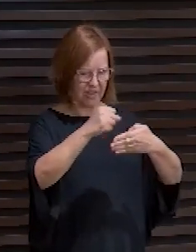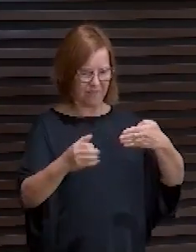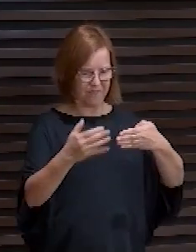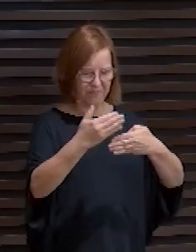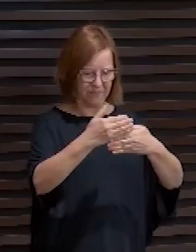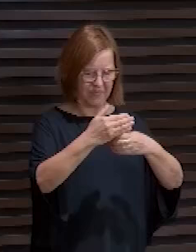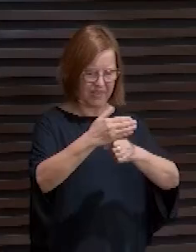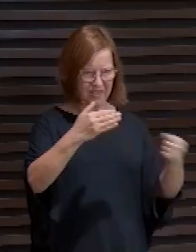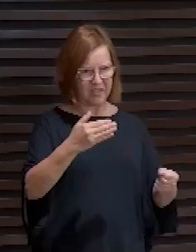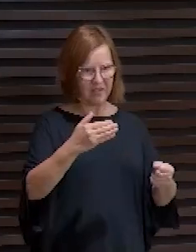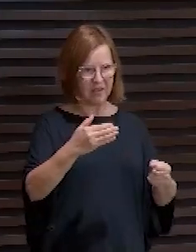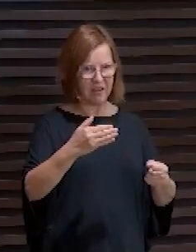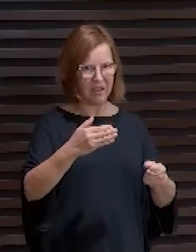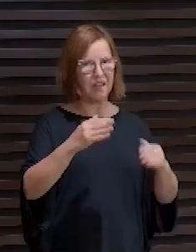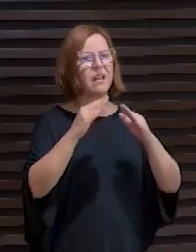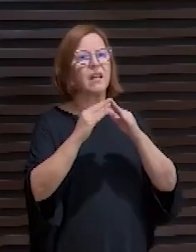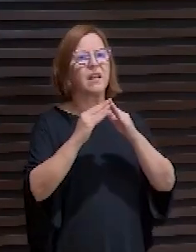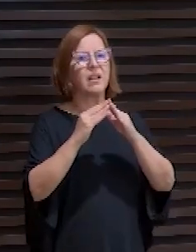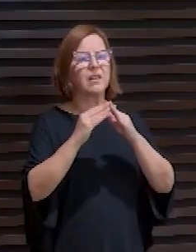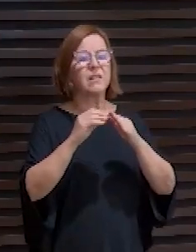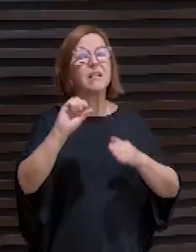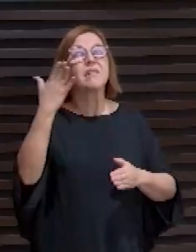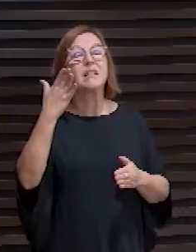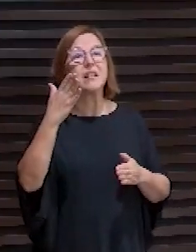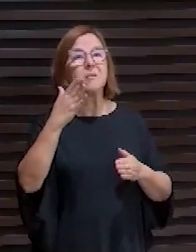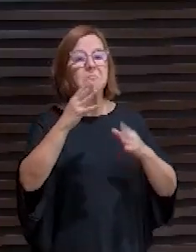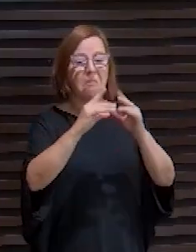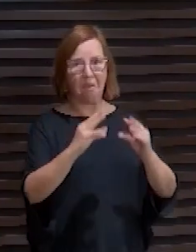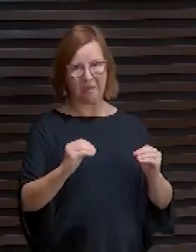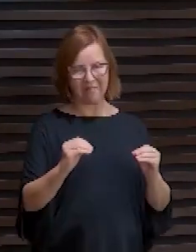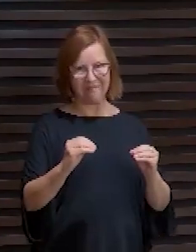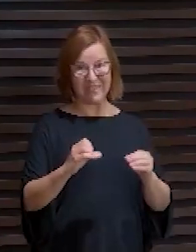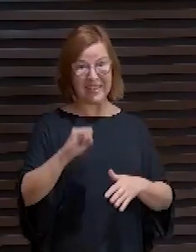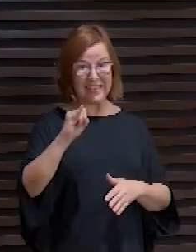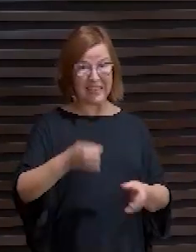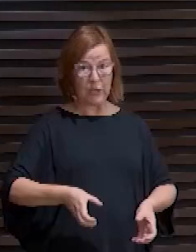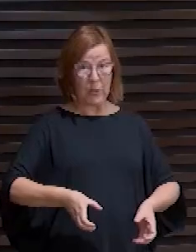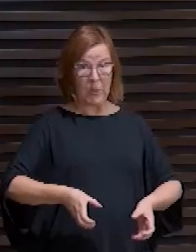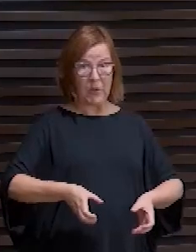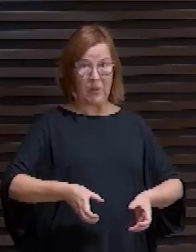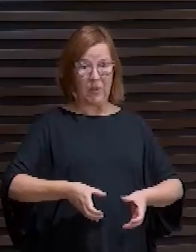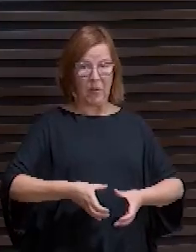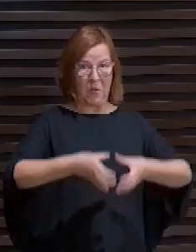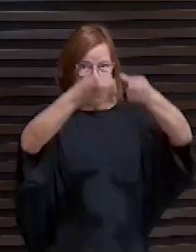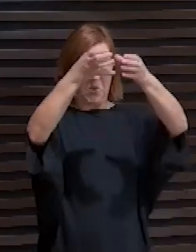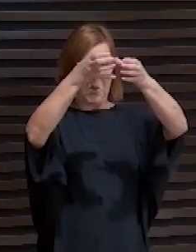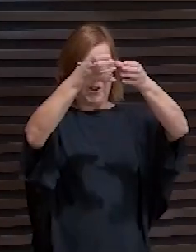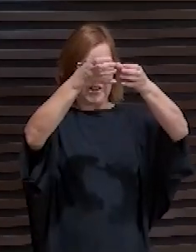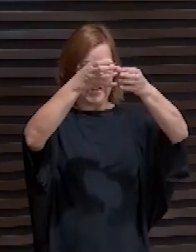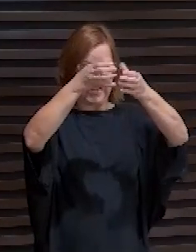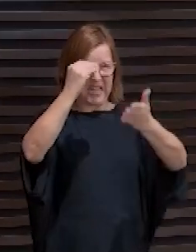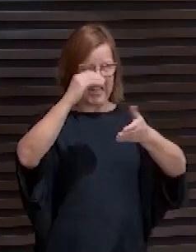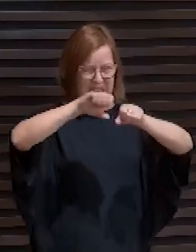A parede vai dar para ver do outro lado. Se uma coluna que sustenta a casa for quebrada, essa casa